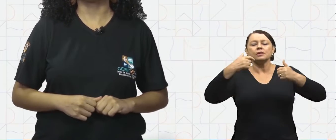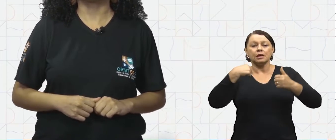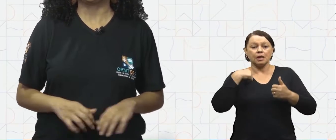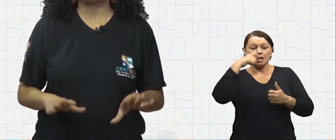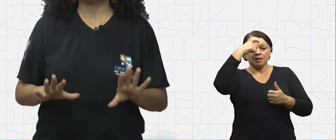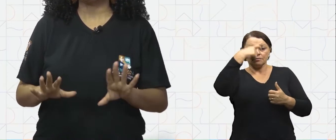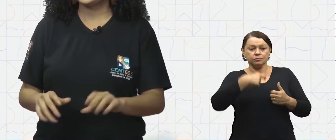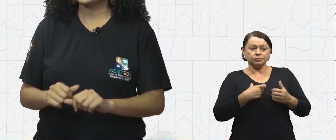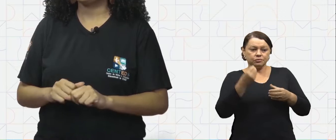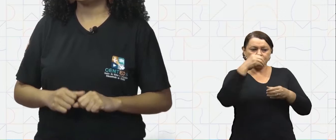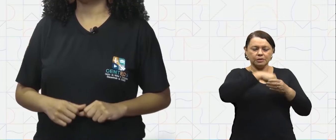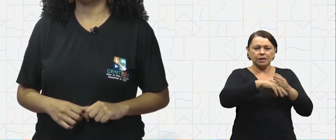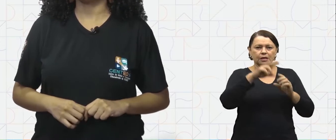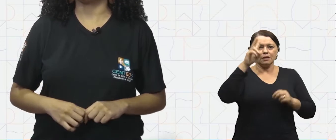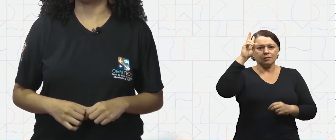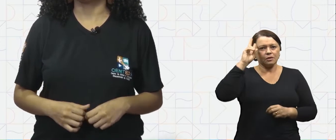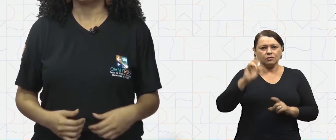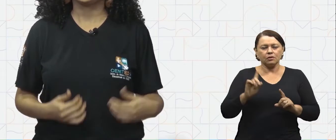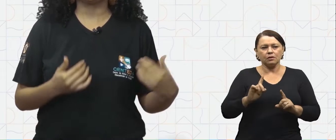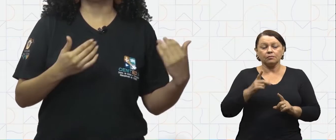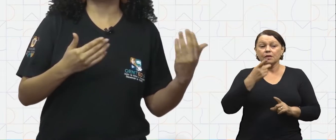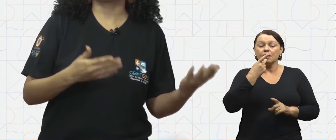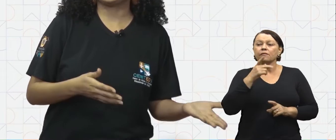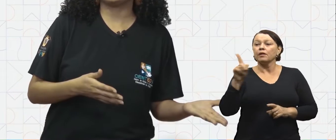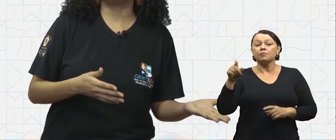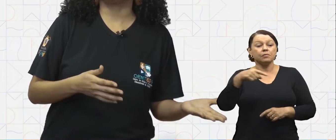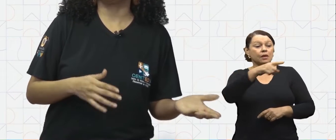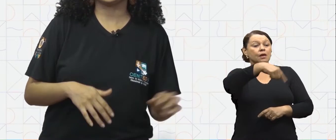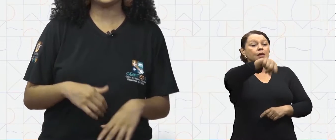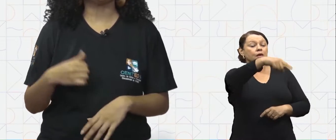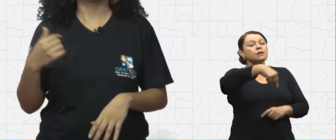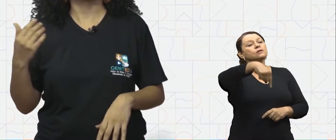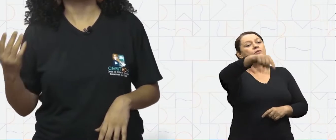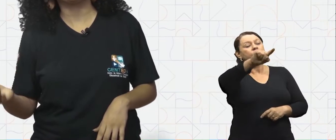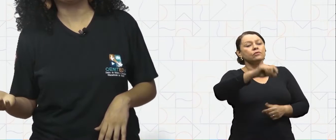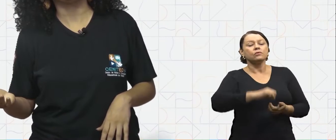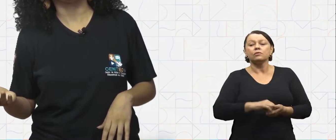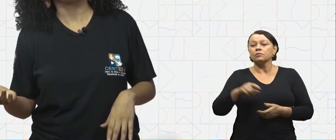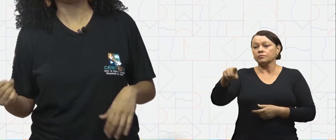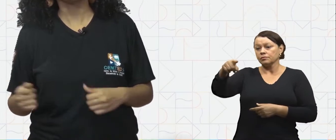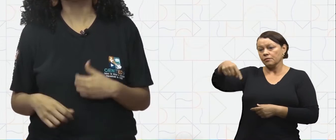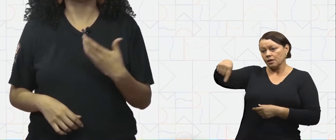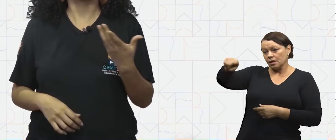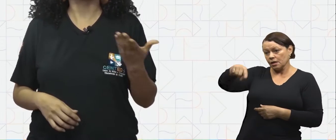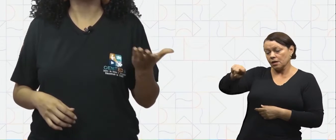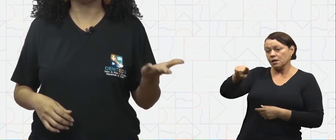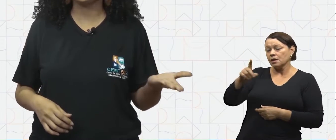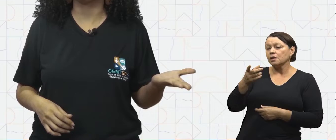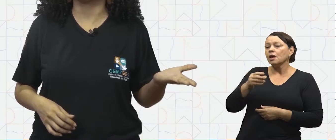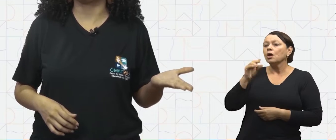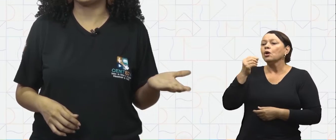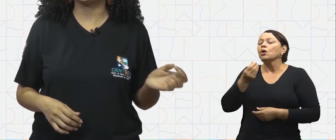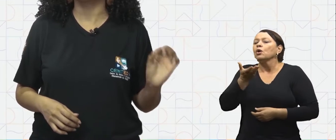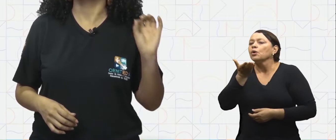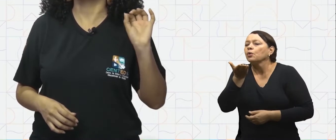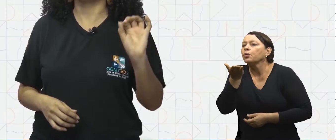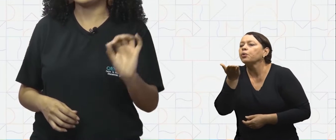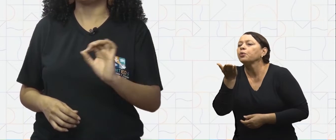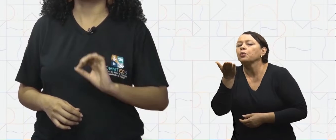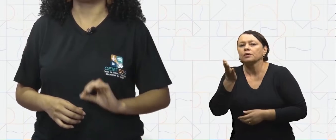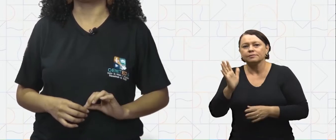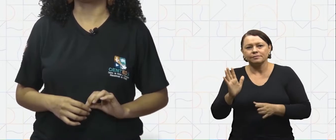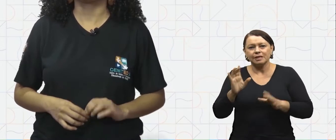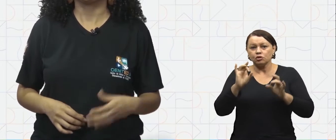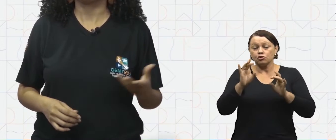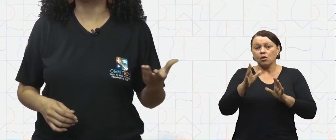no texto. Geralmente ele diz, eles estavam, ele soprou, ele observa de longe a história e